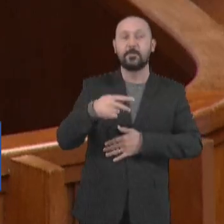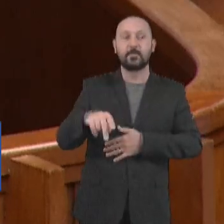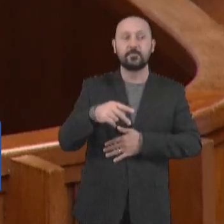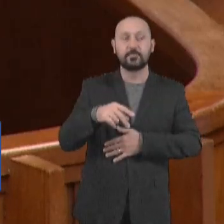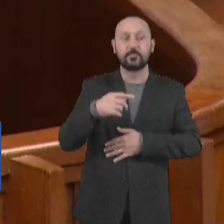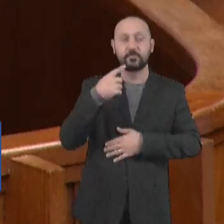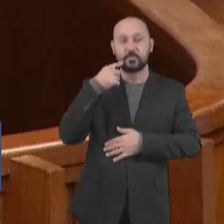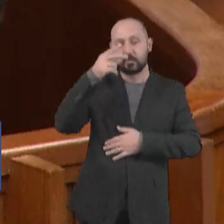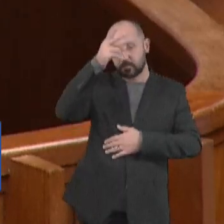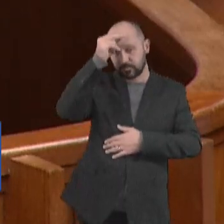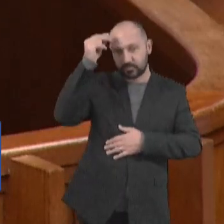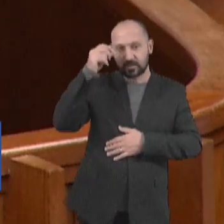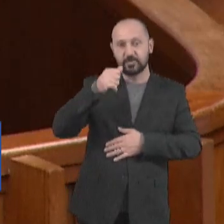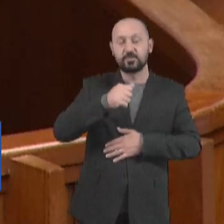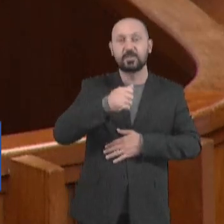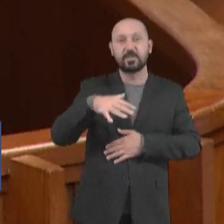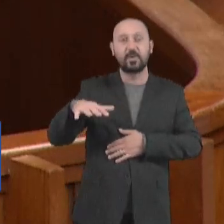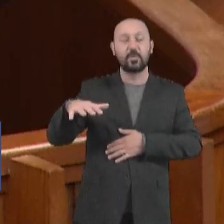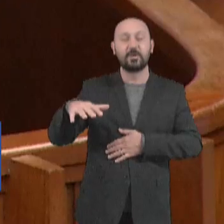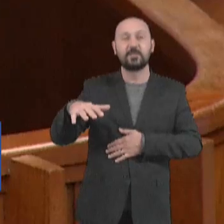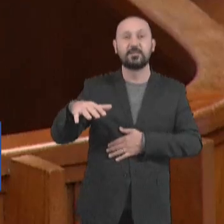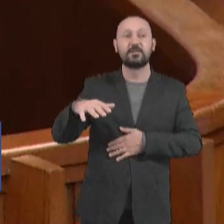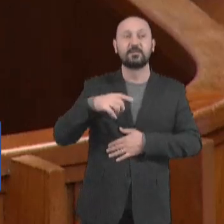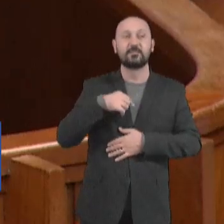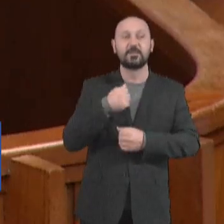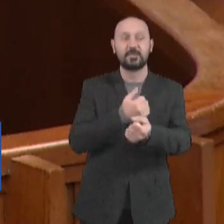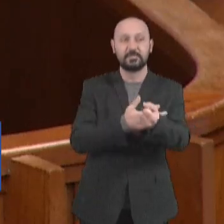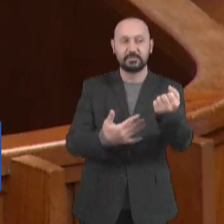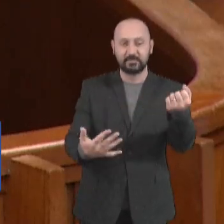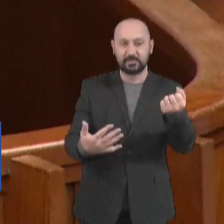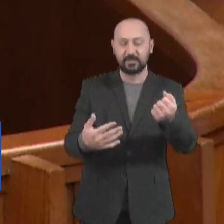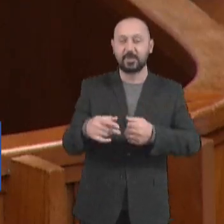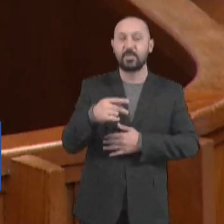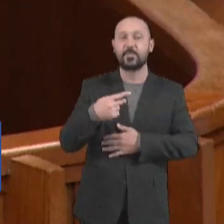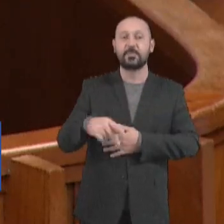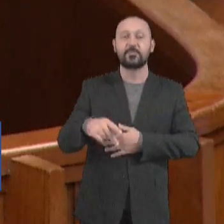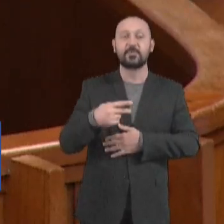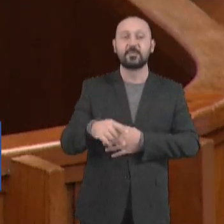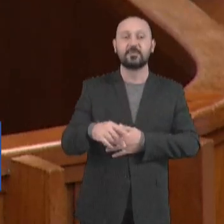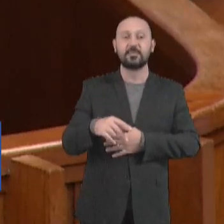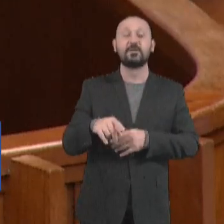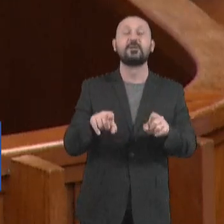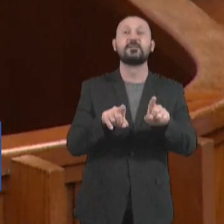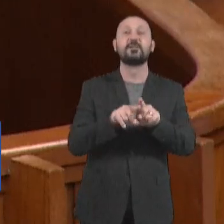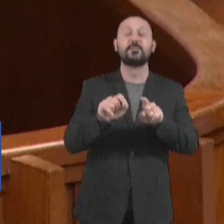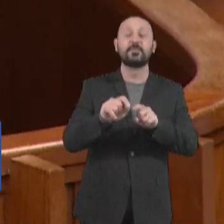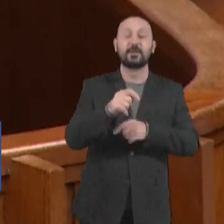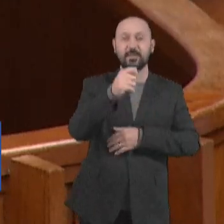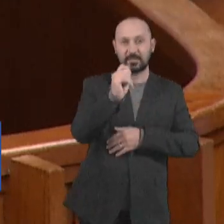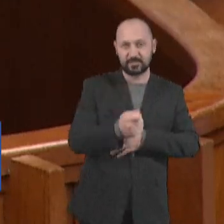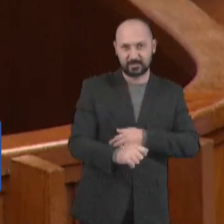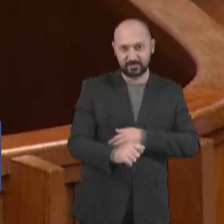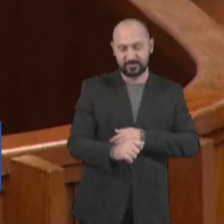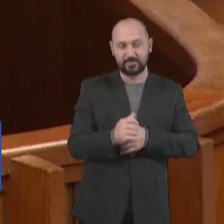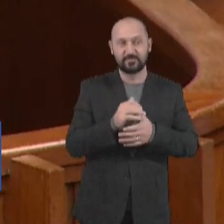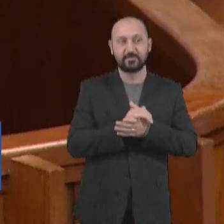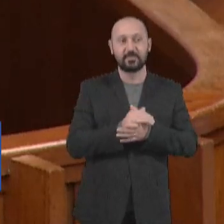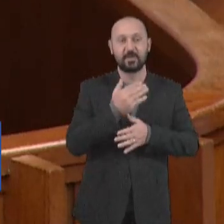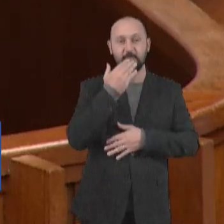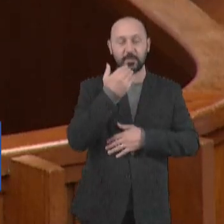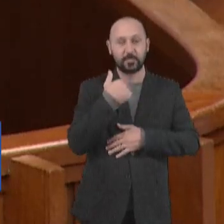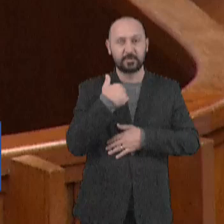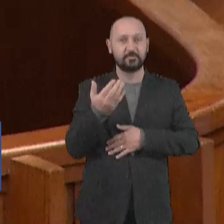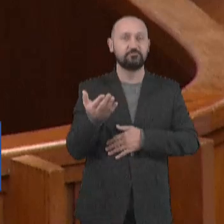viu, prefeito Mauro, de Aquidauana tem sangue paraguaio. E, consequentemente, Anastácio. E me pediram,